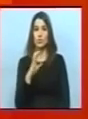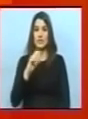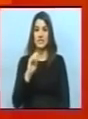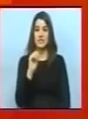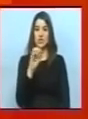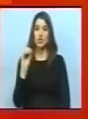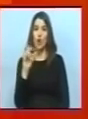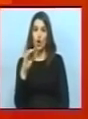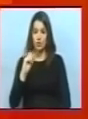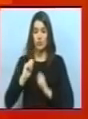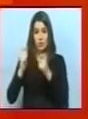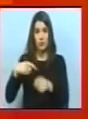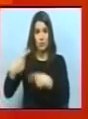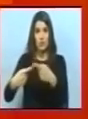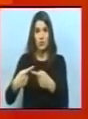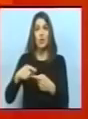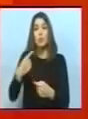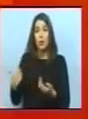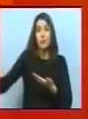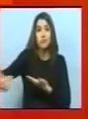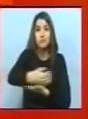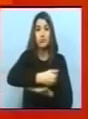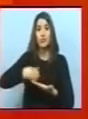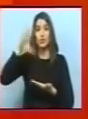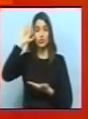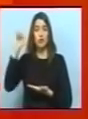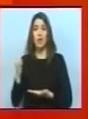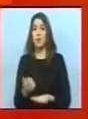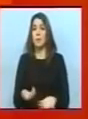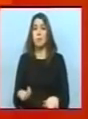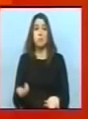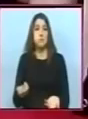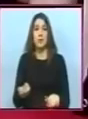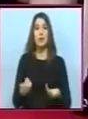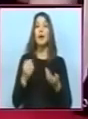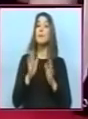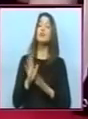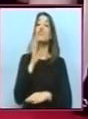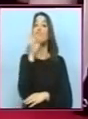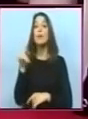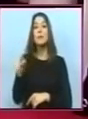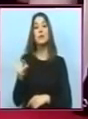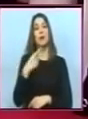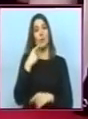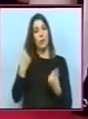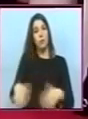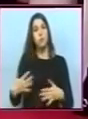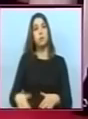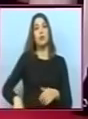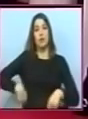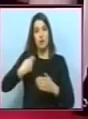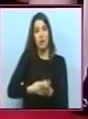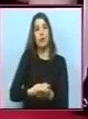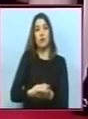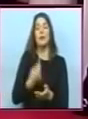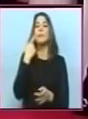termos de receita não vai ter grande impacto no Estado e na receita que se vai ter, mas vai ter um grande impacto nas famílias. E se tivermos a